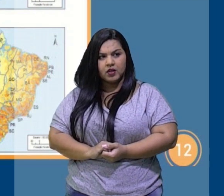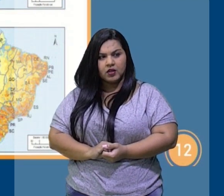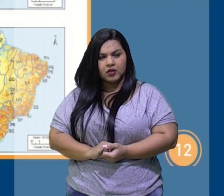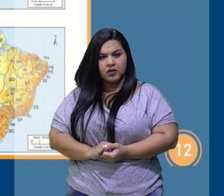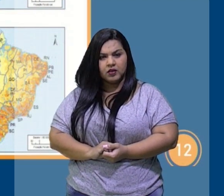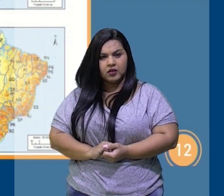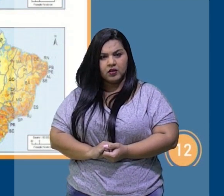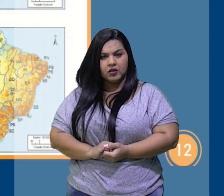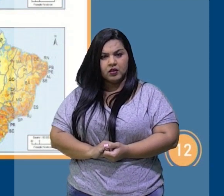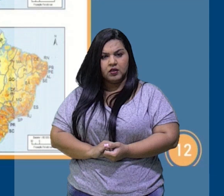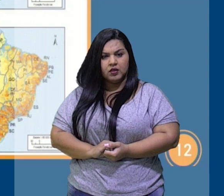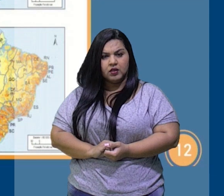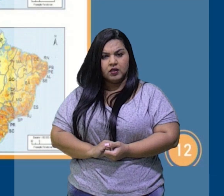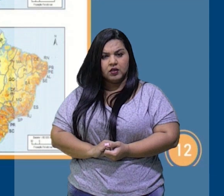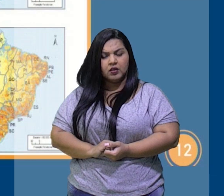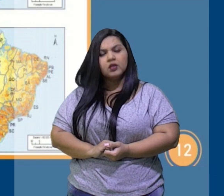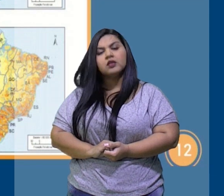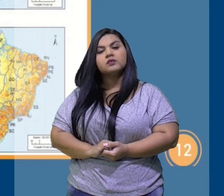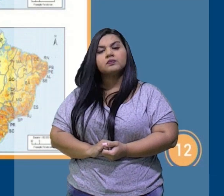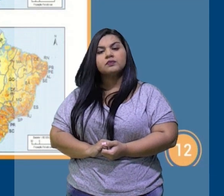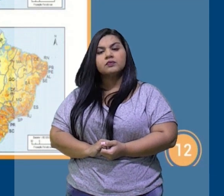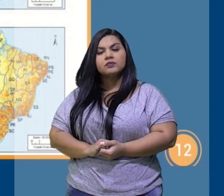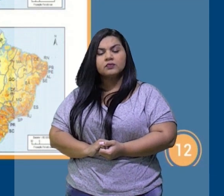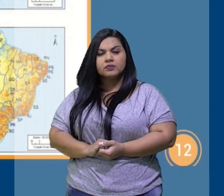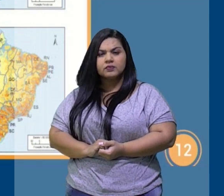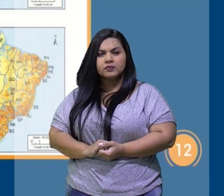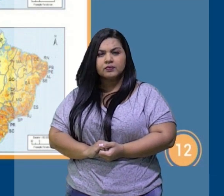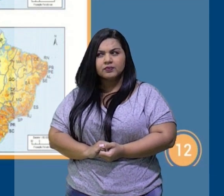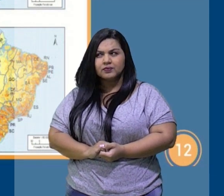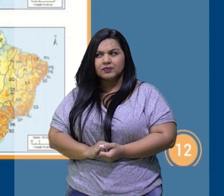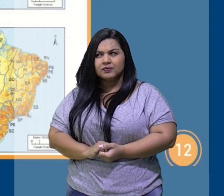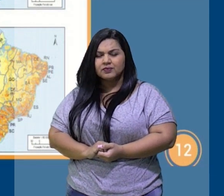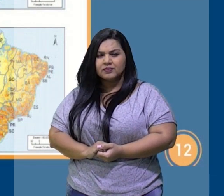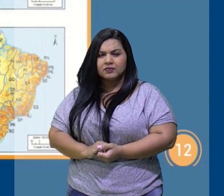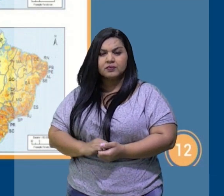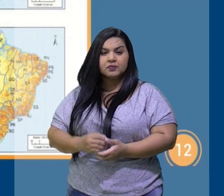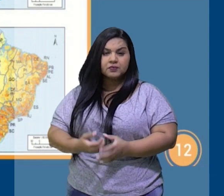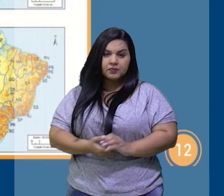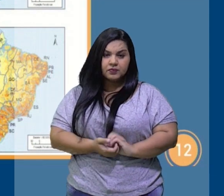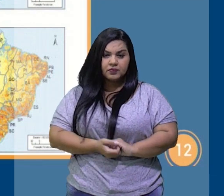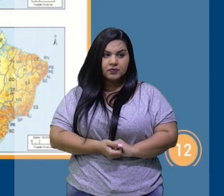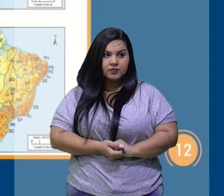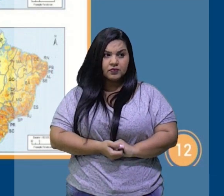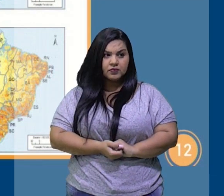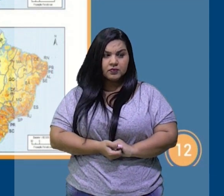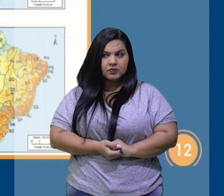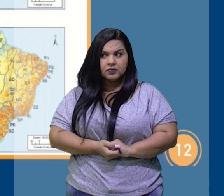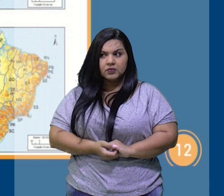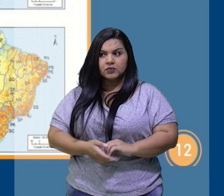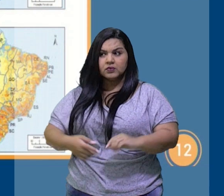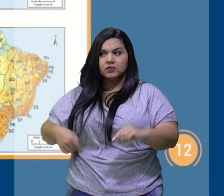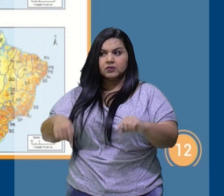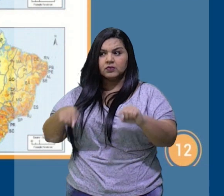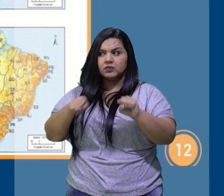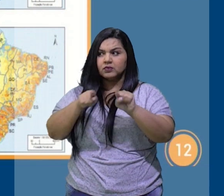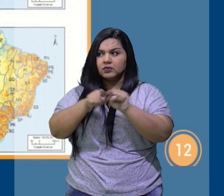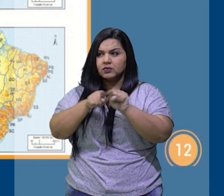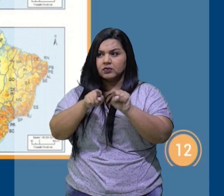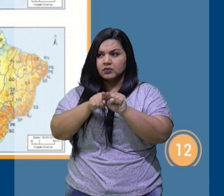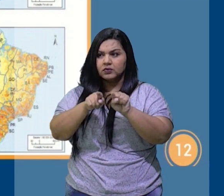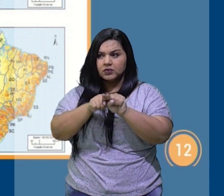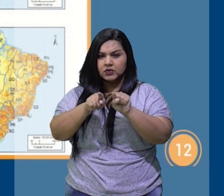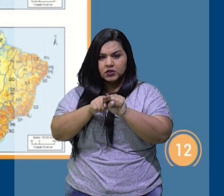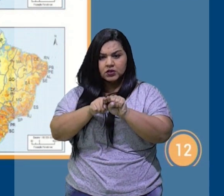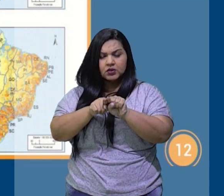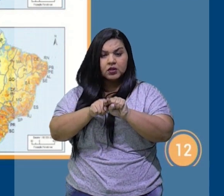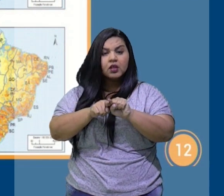aqui a data do mapa, né, de 1960, mas não tem problema. A gente vai focar apenas aqui no de